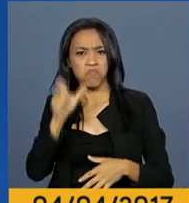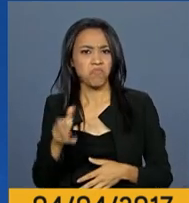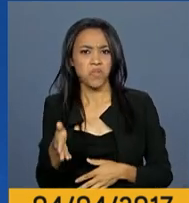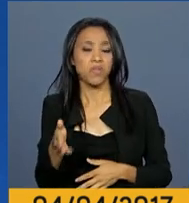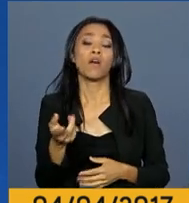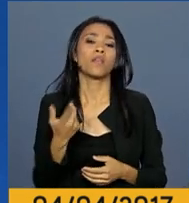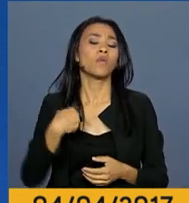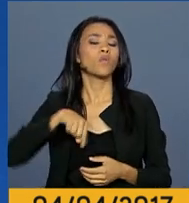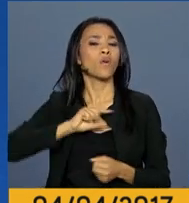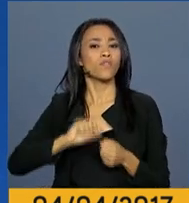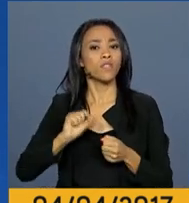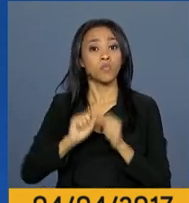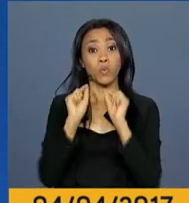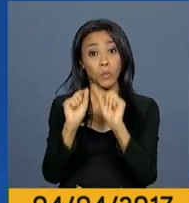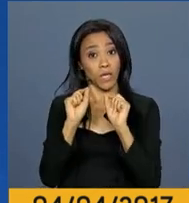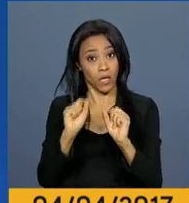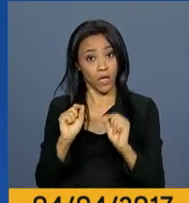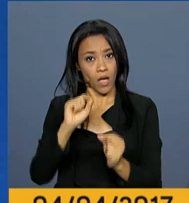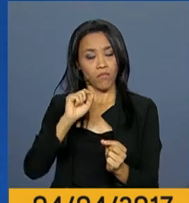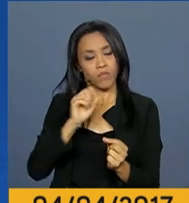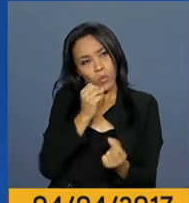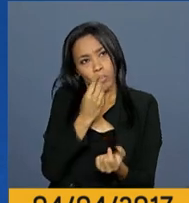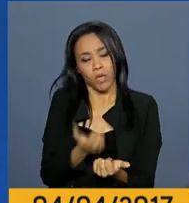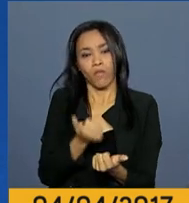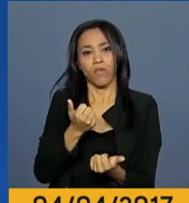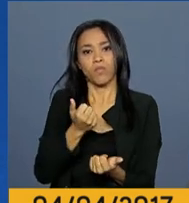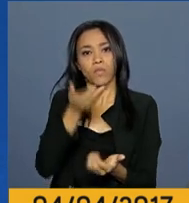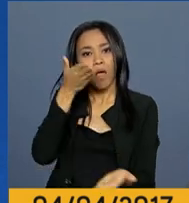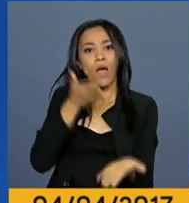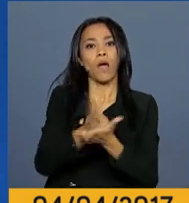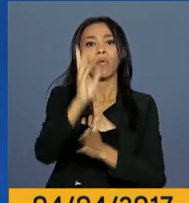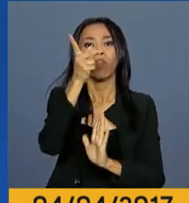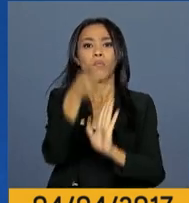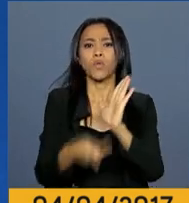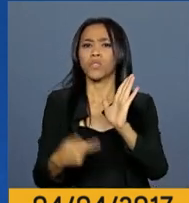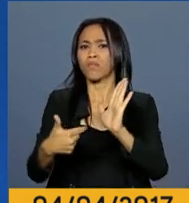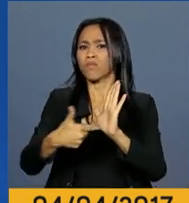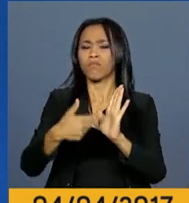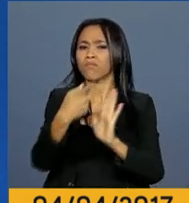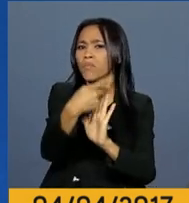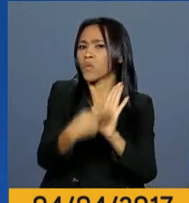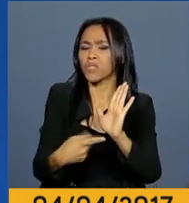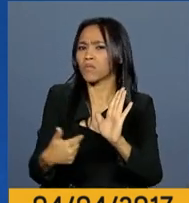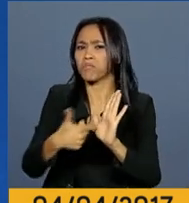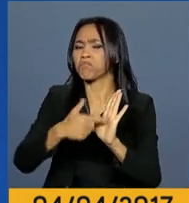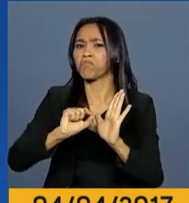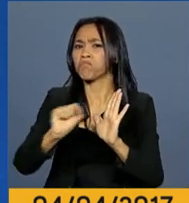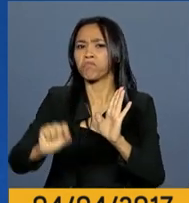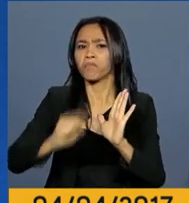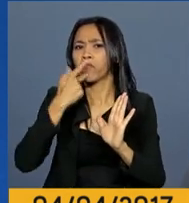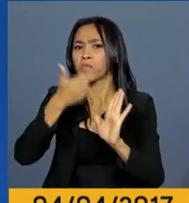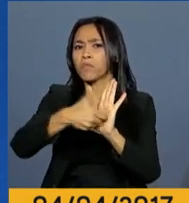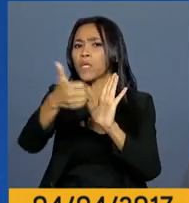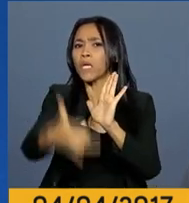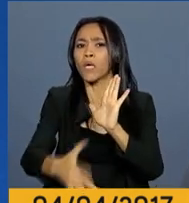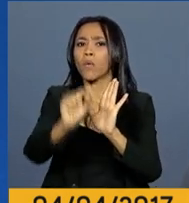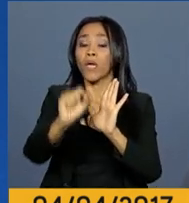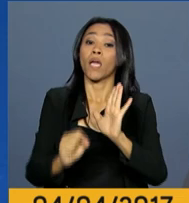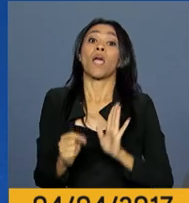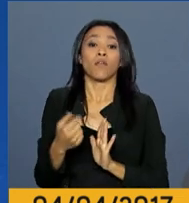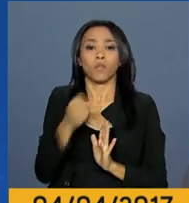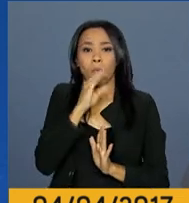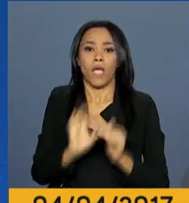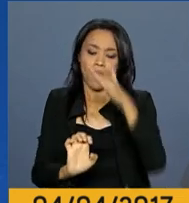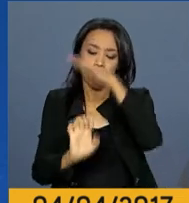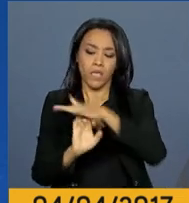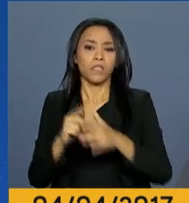foi uma nova ousadia nossa. Aprovamos o projeto que disse o seguinte: a Petrobras tem direito a